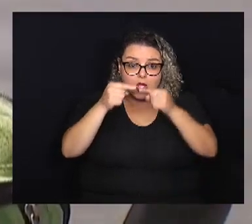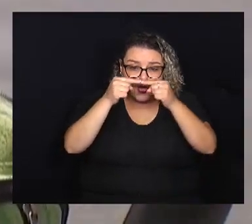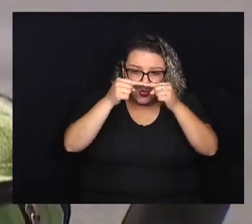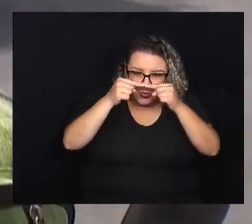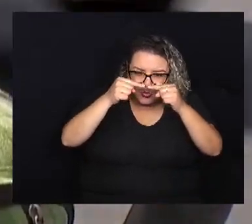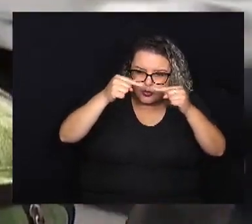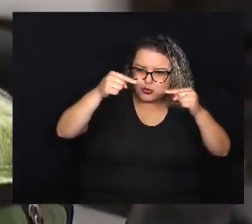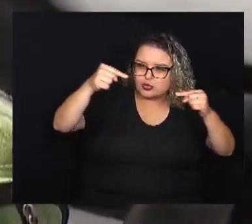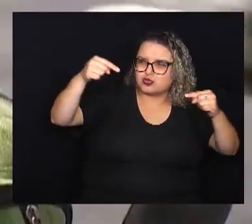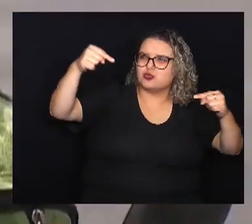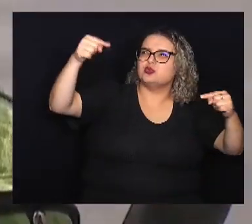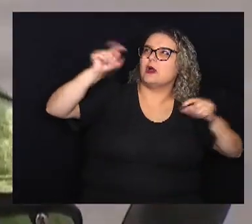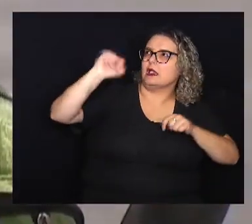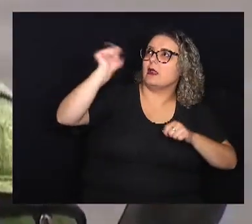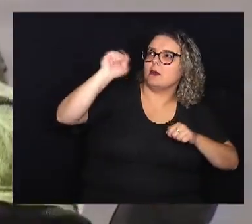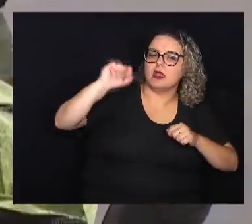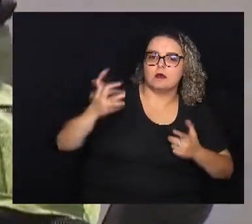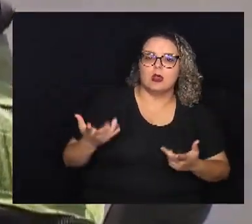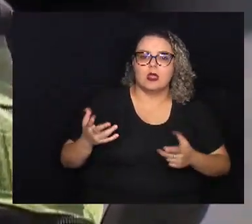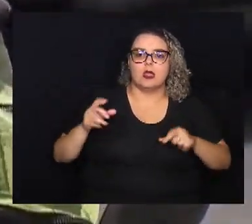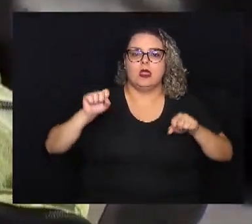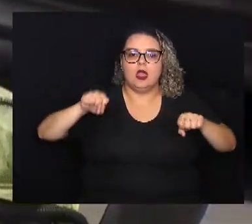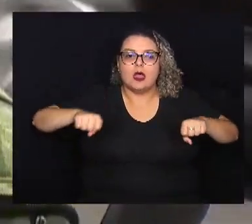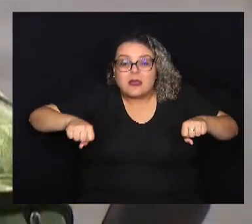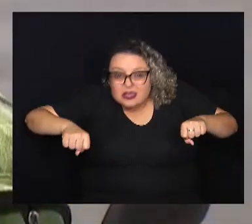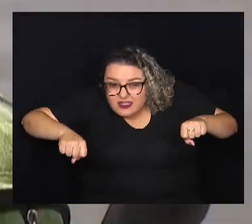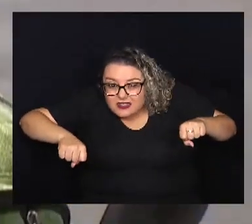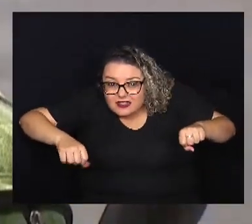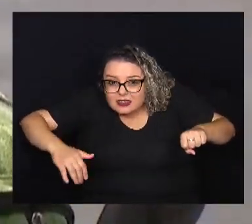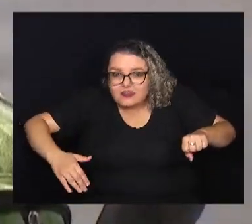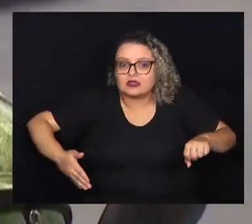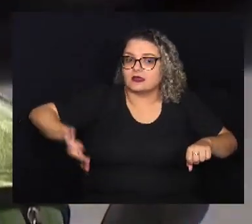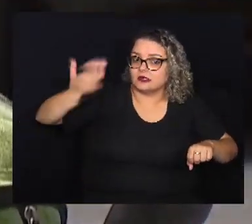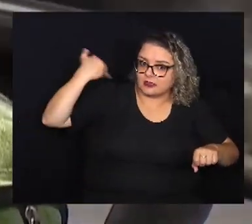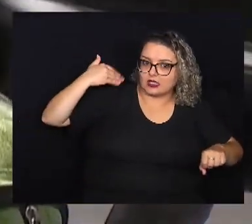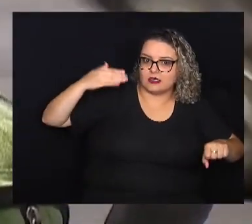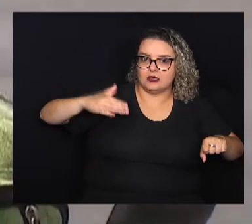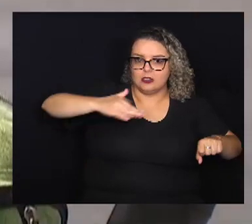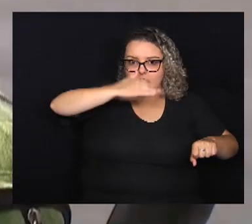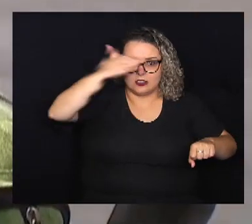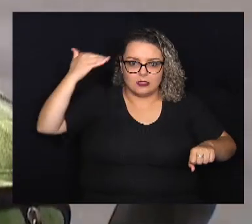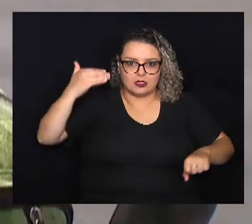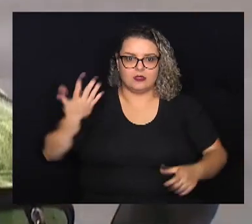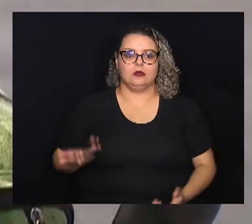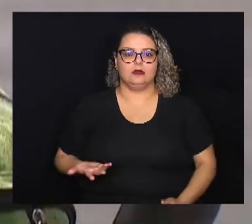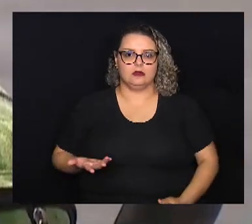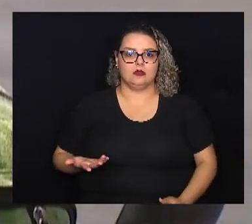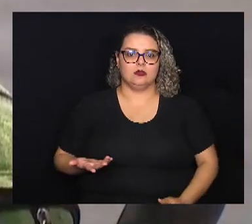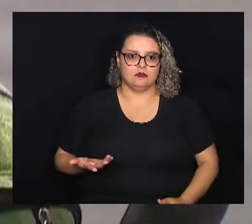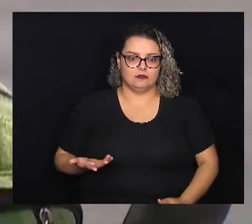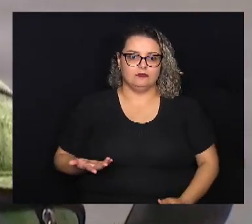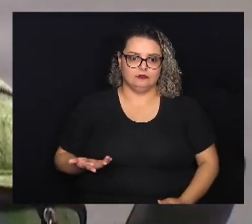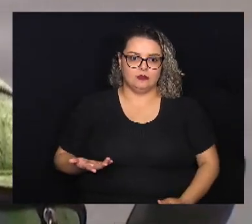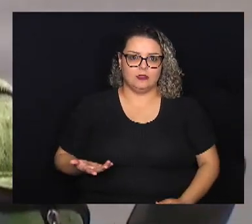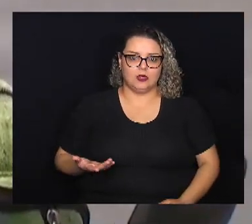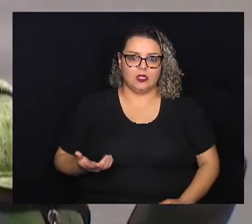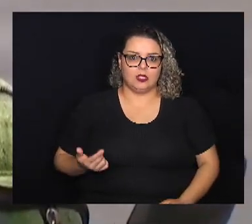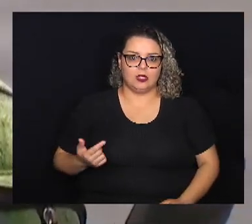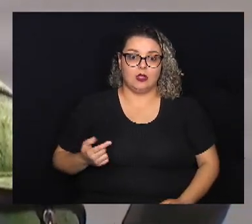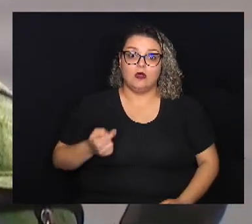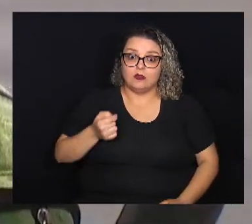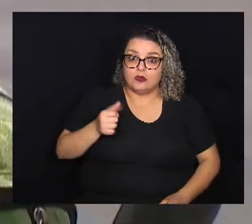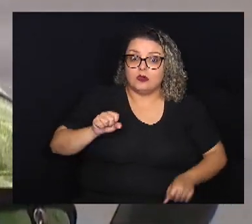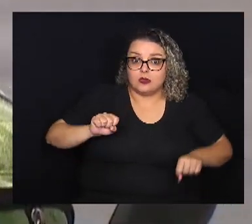linha, aí fiz, abaixei e aí acabou pegando nela e ainda cortou ela. E é que foi quase